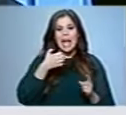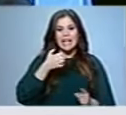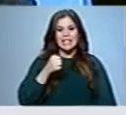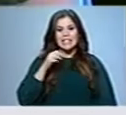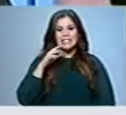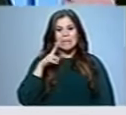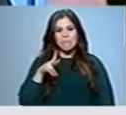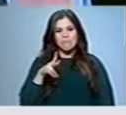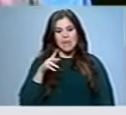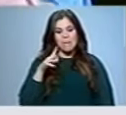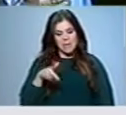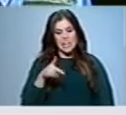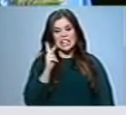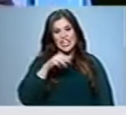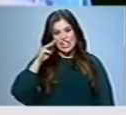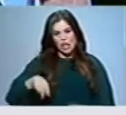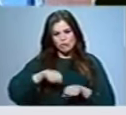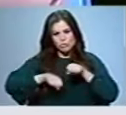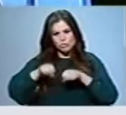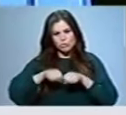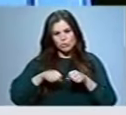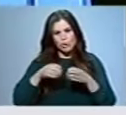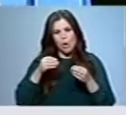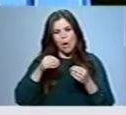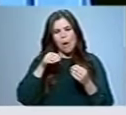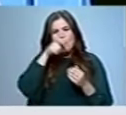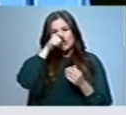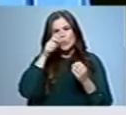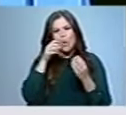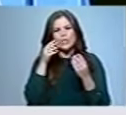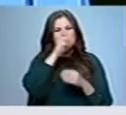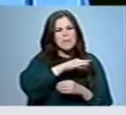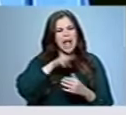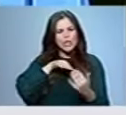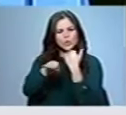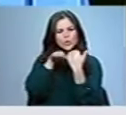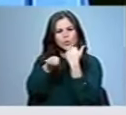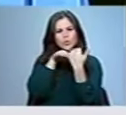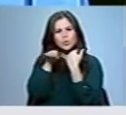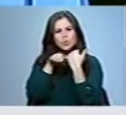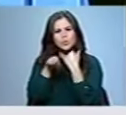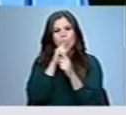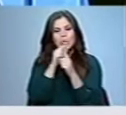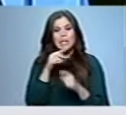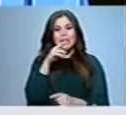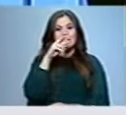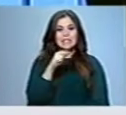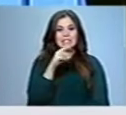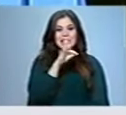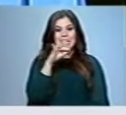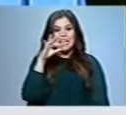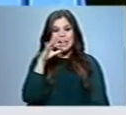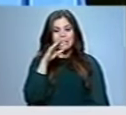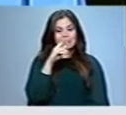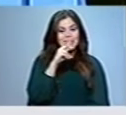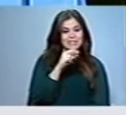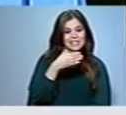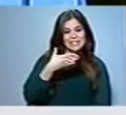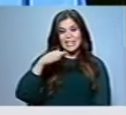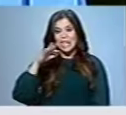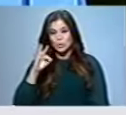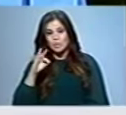quilómetros de bicicleta, portanto, centenas de milhares de pessoas que passam por mim de carro, tendo feito, foram 314 boleias. E a pior que me aconteceu foi